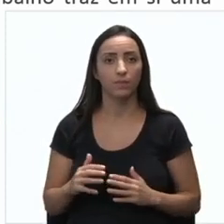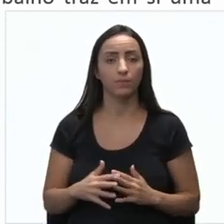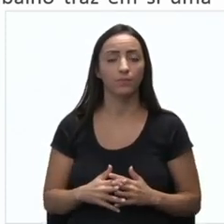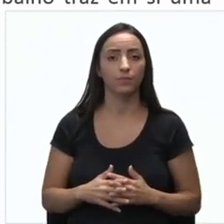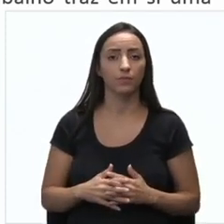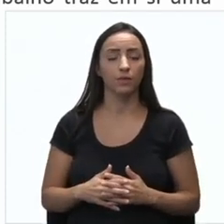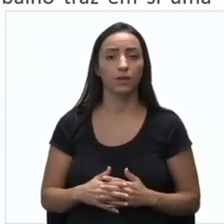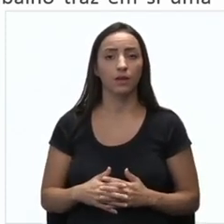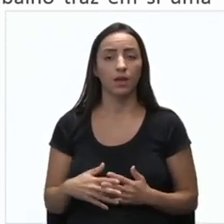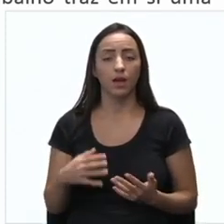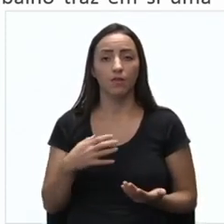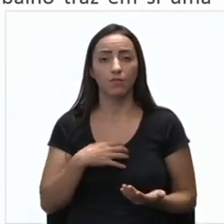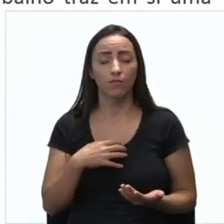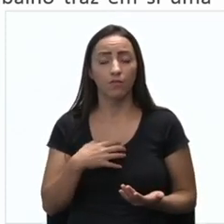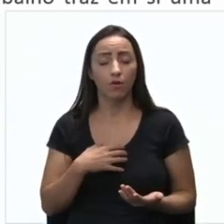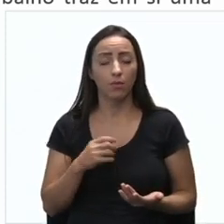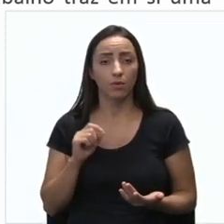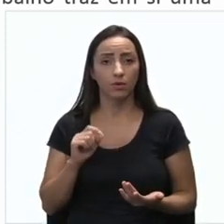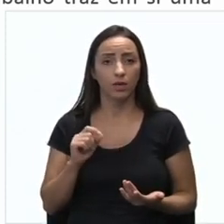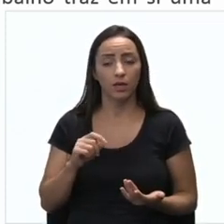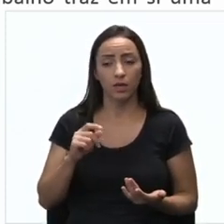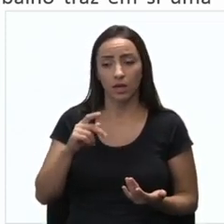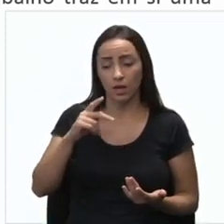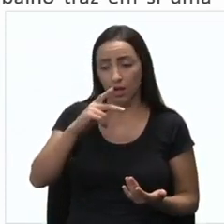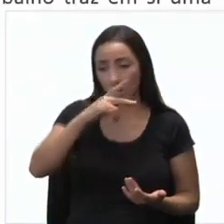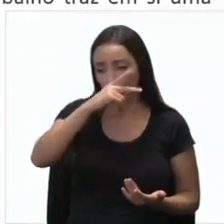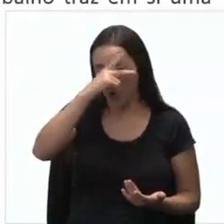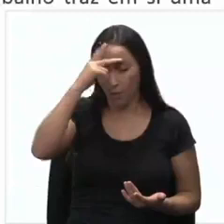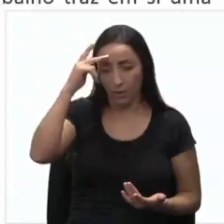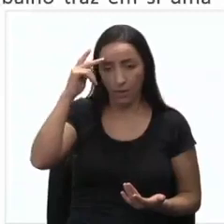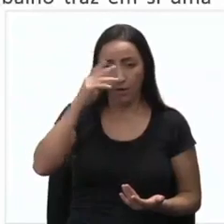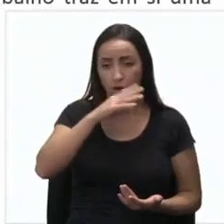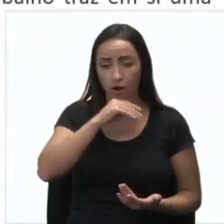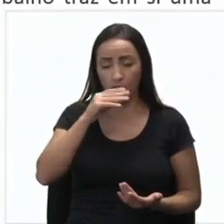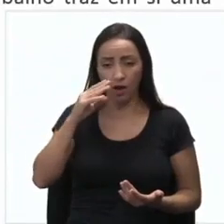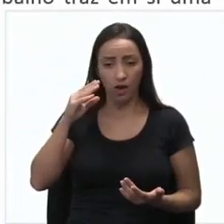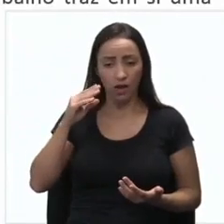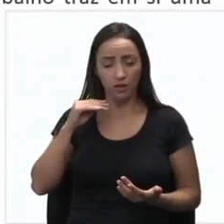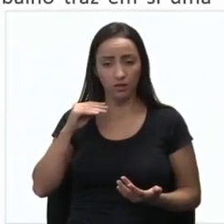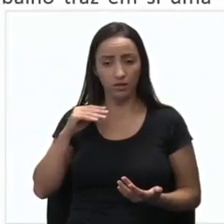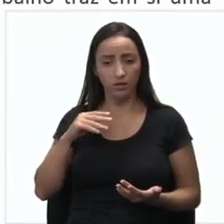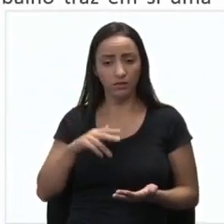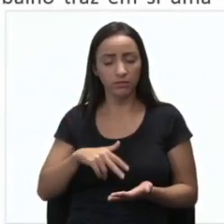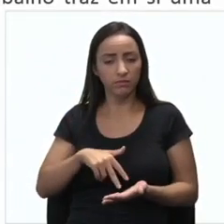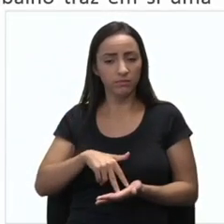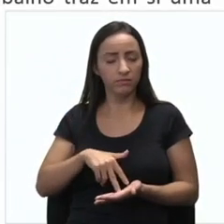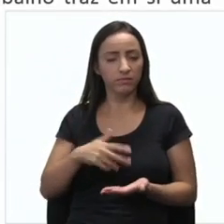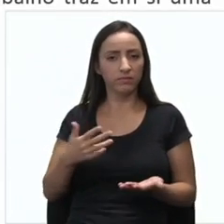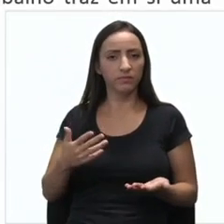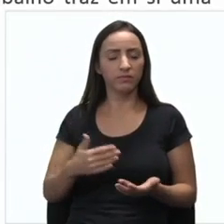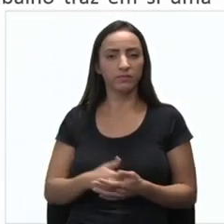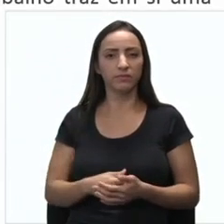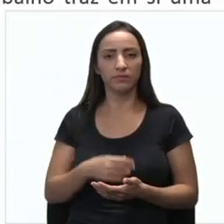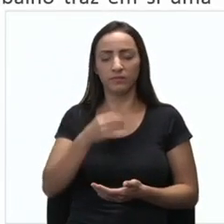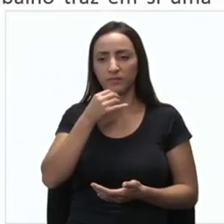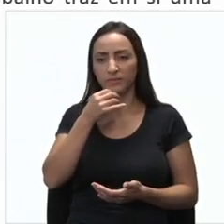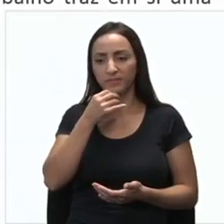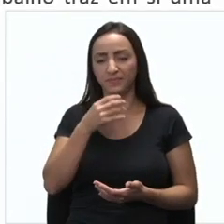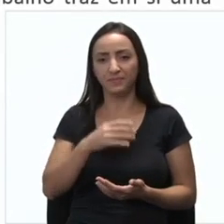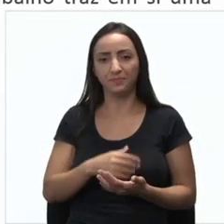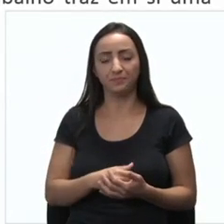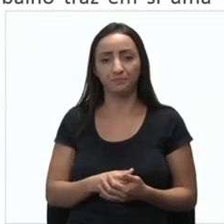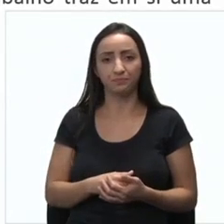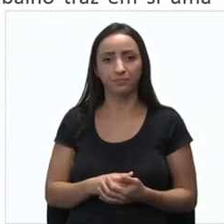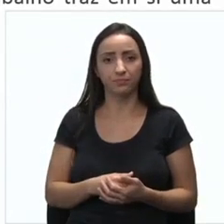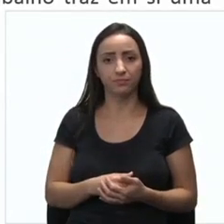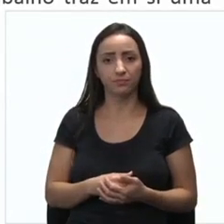identidade profissional é o modo como o indivíduo adulto se apresenta ao mundo. Como que ele apresenta a sua bagagem pessoal, a